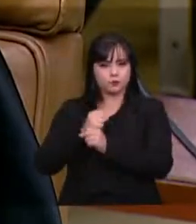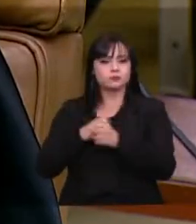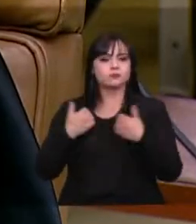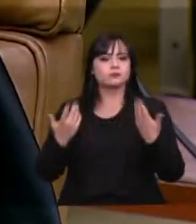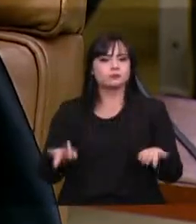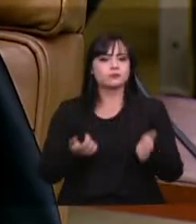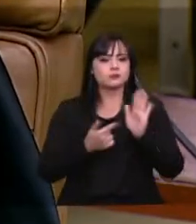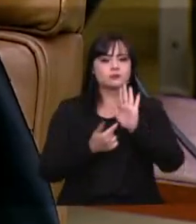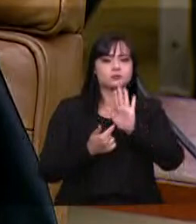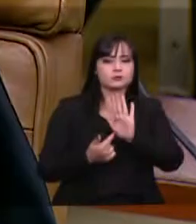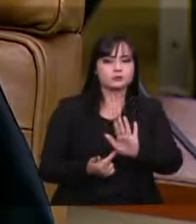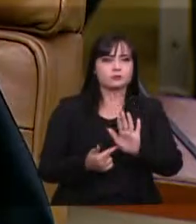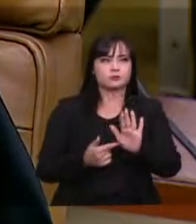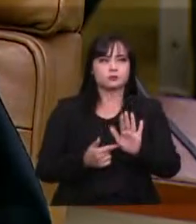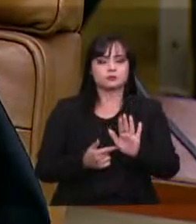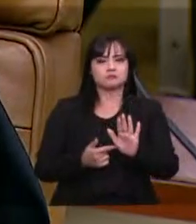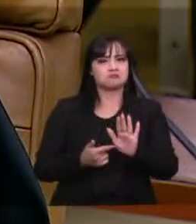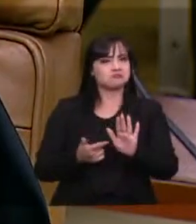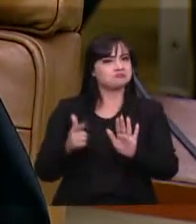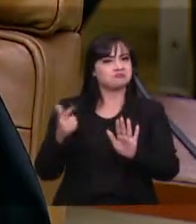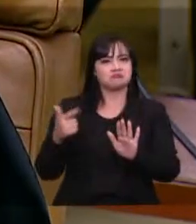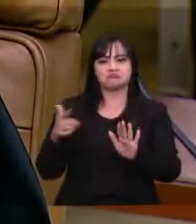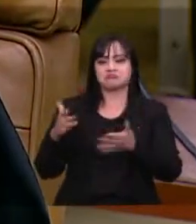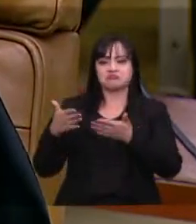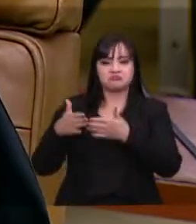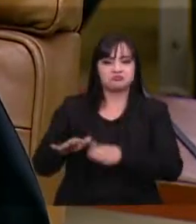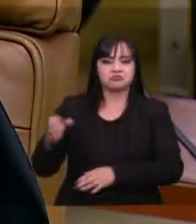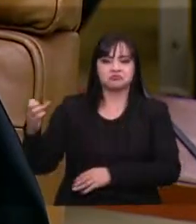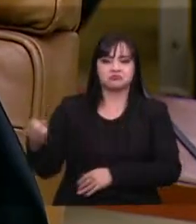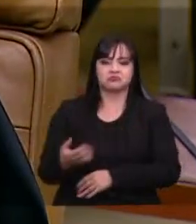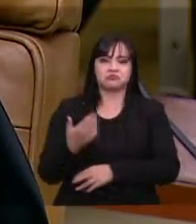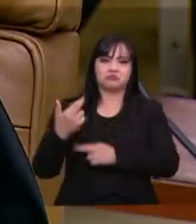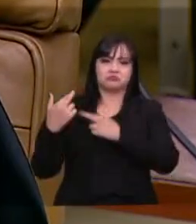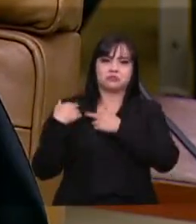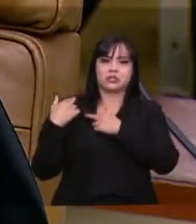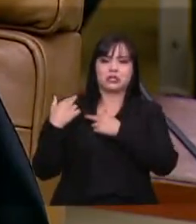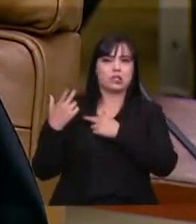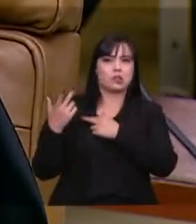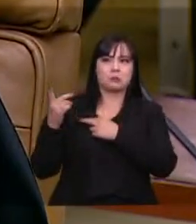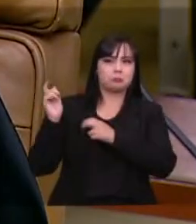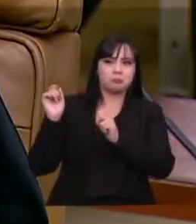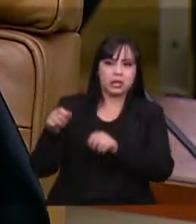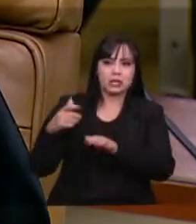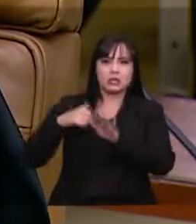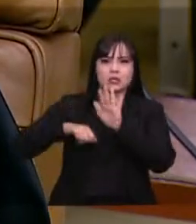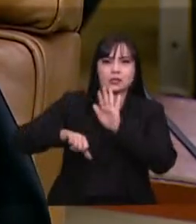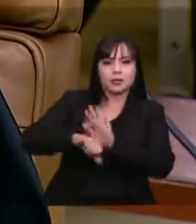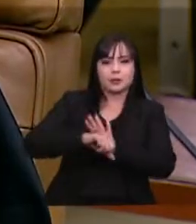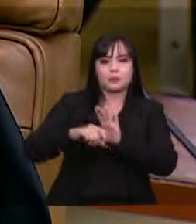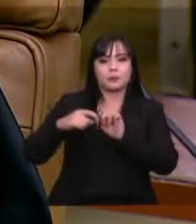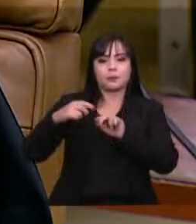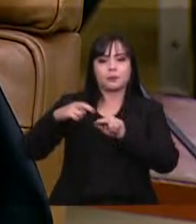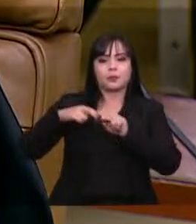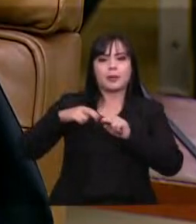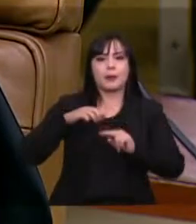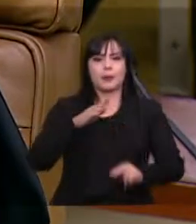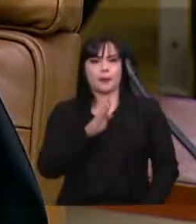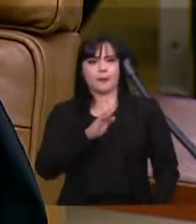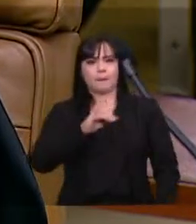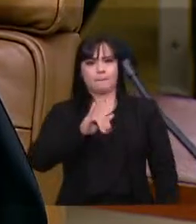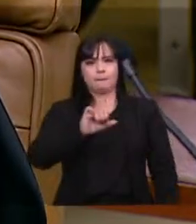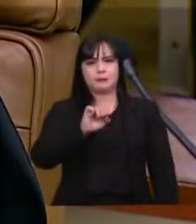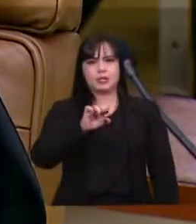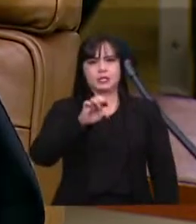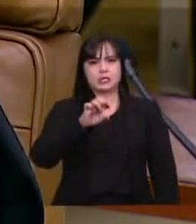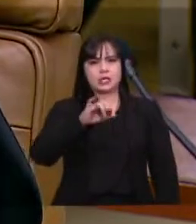se mostre não são passíveis de Nova responsabilização Criminal em razão do vedado Biz em idem